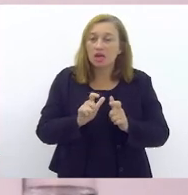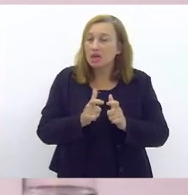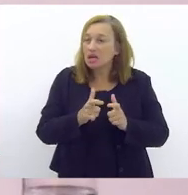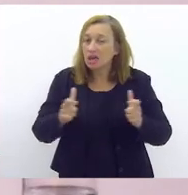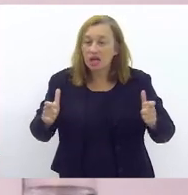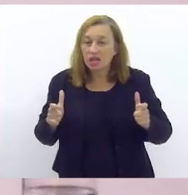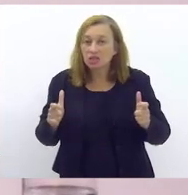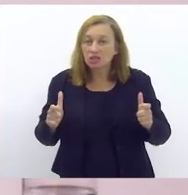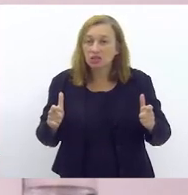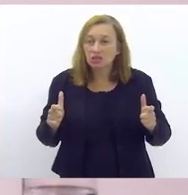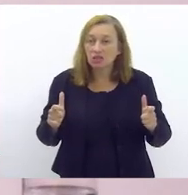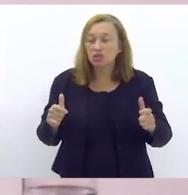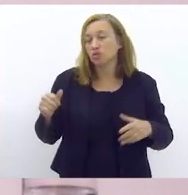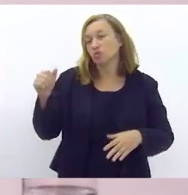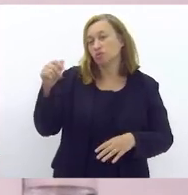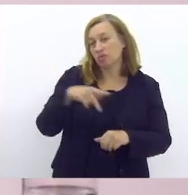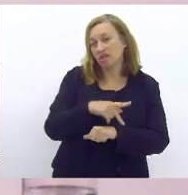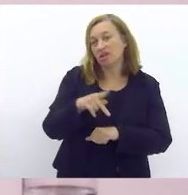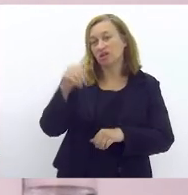Brasil.